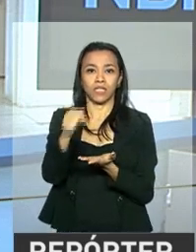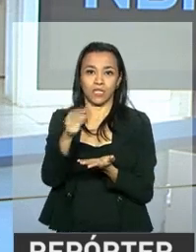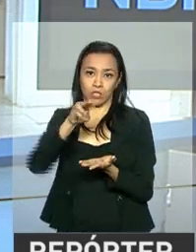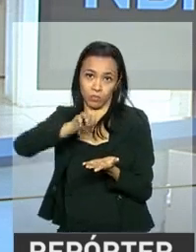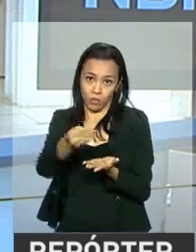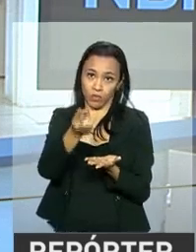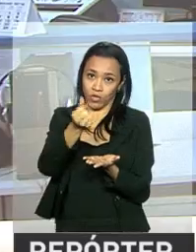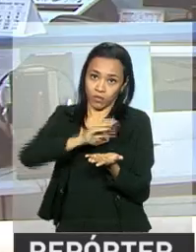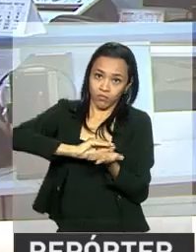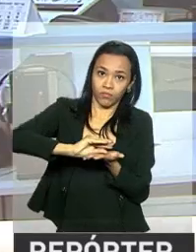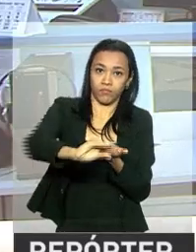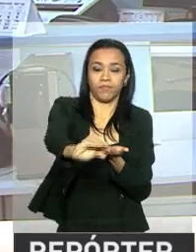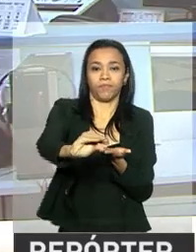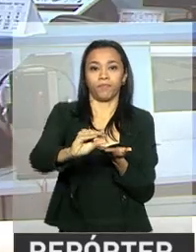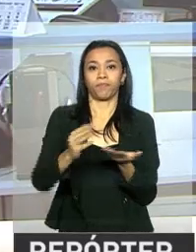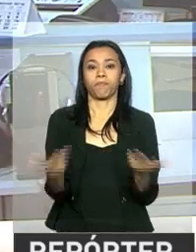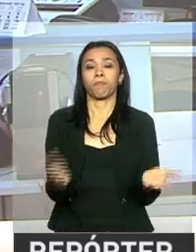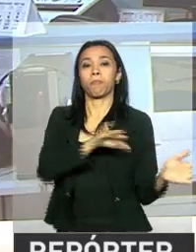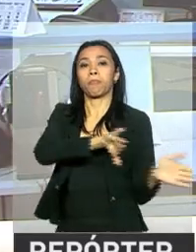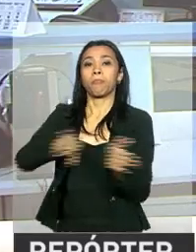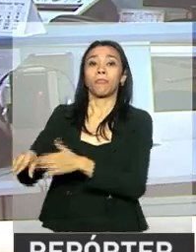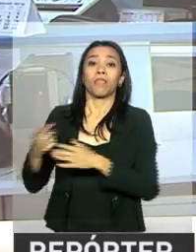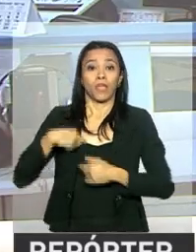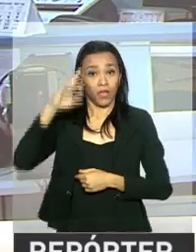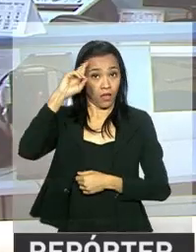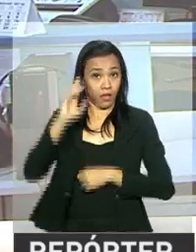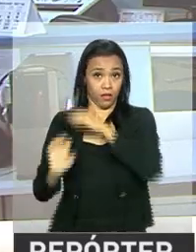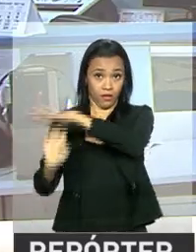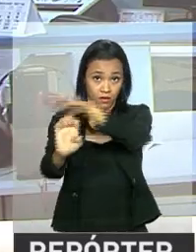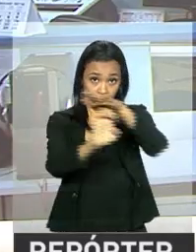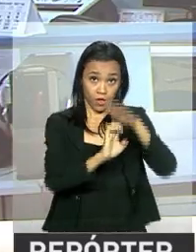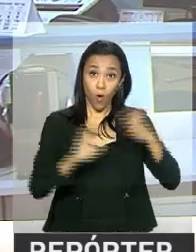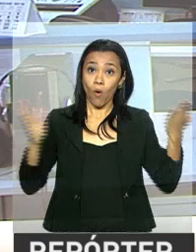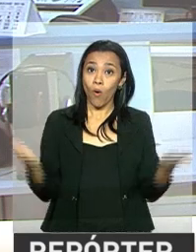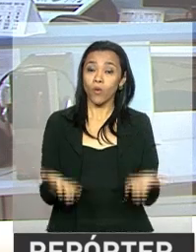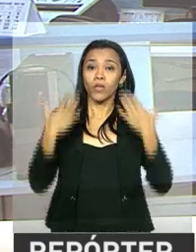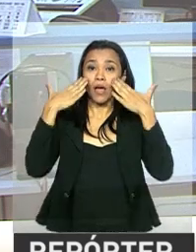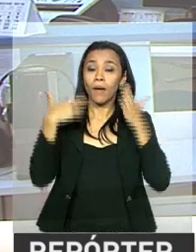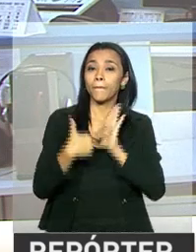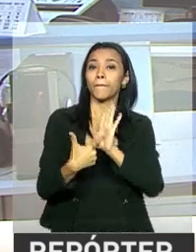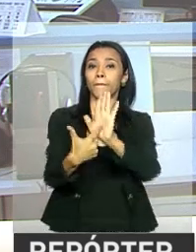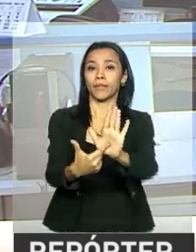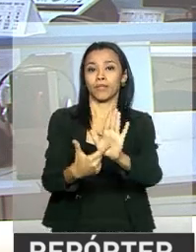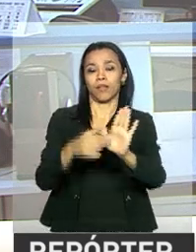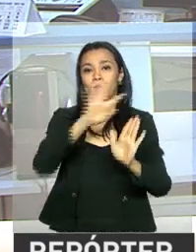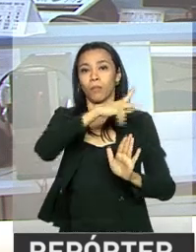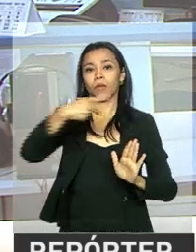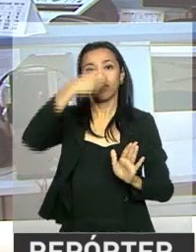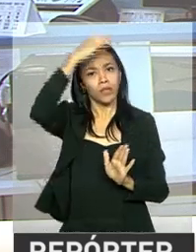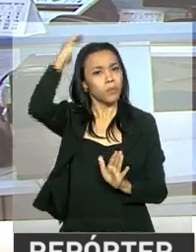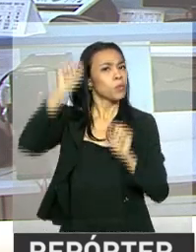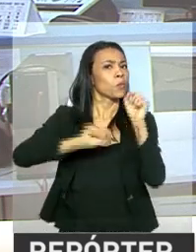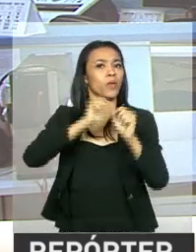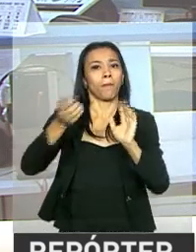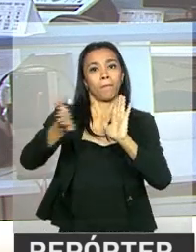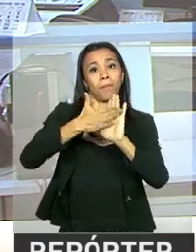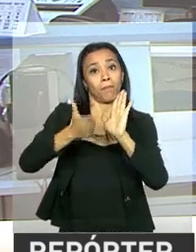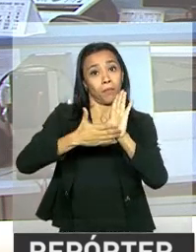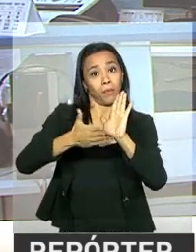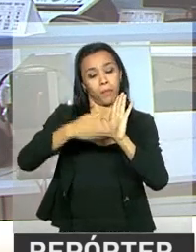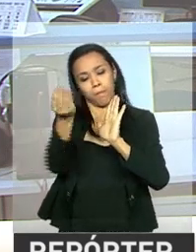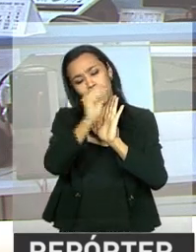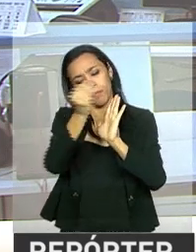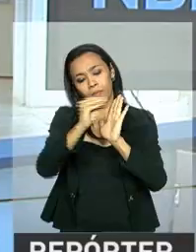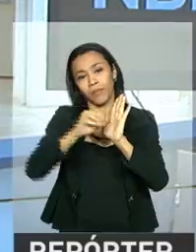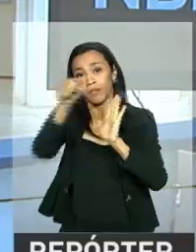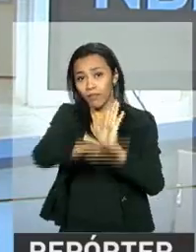milhões deais empresários apresentaram hoje ao presidente em exercício Michel Temer as propostas do setor da